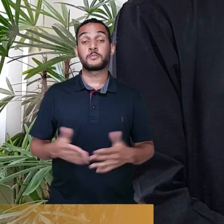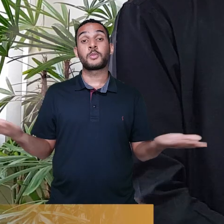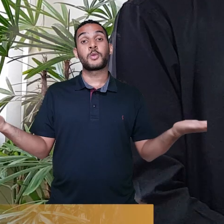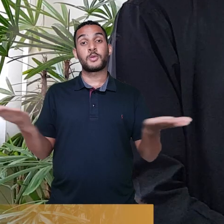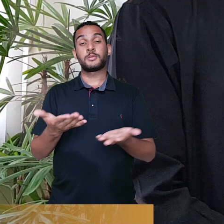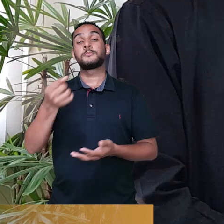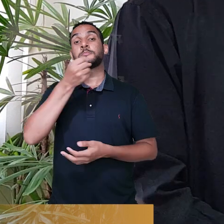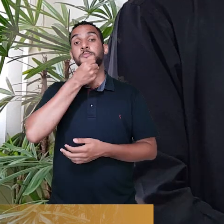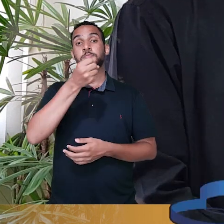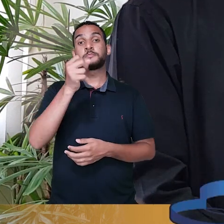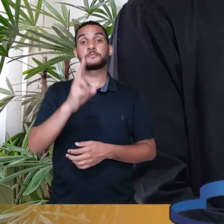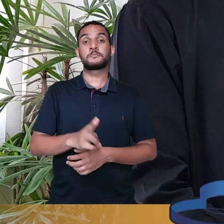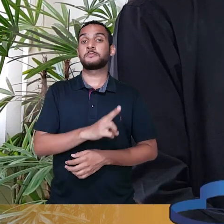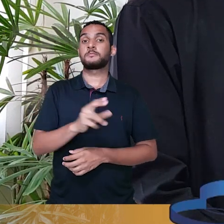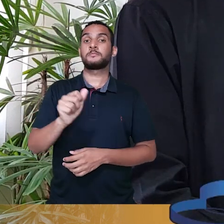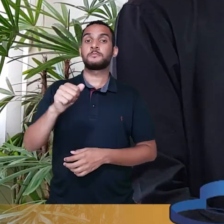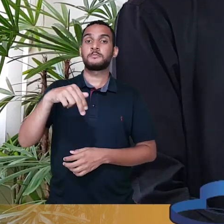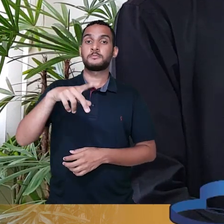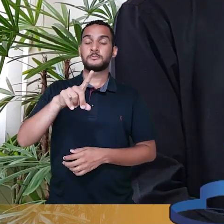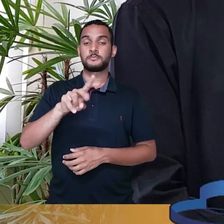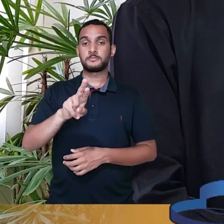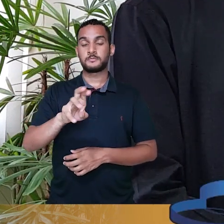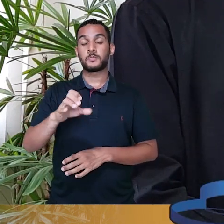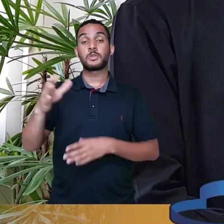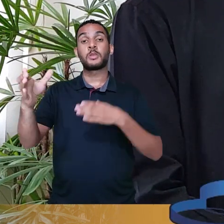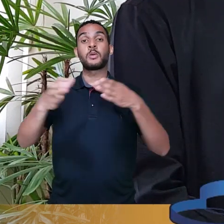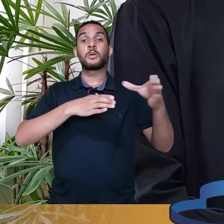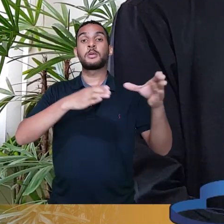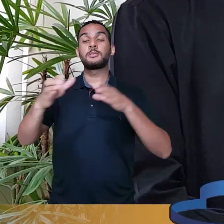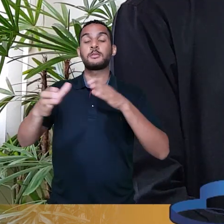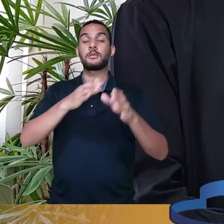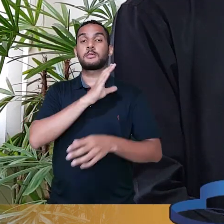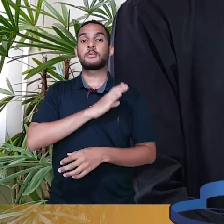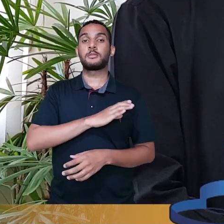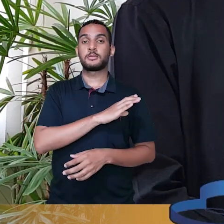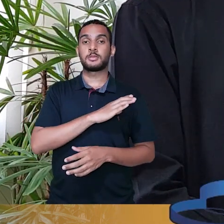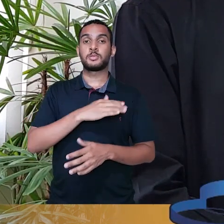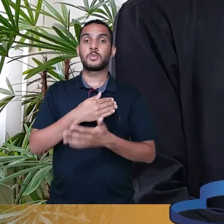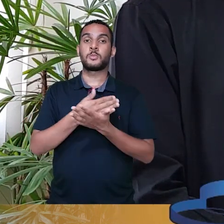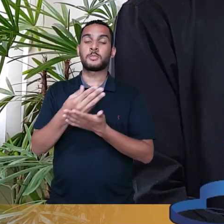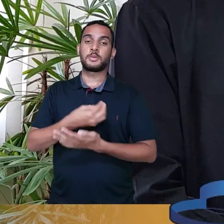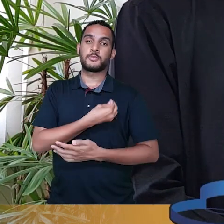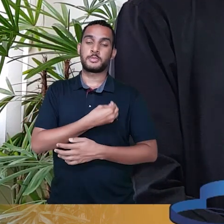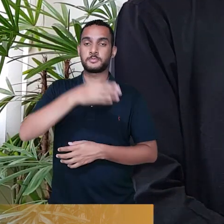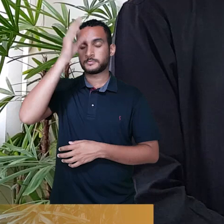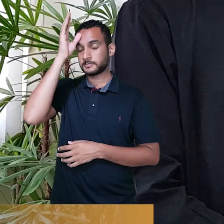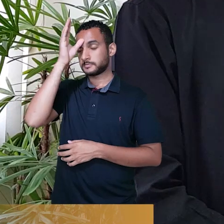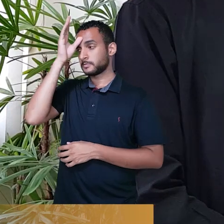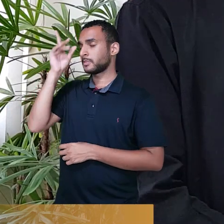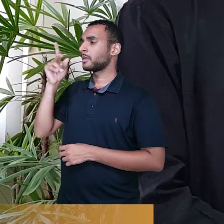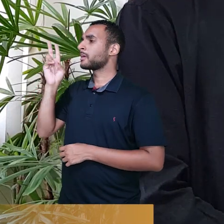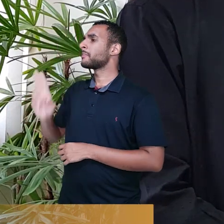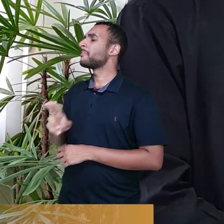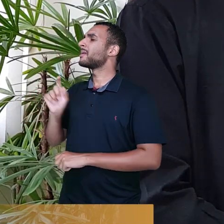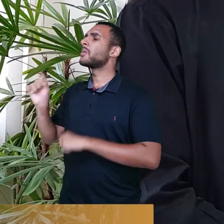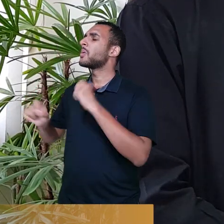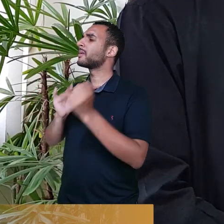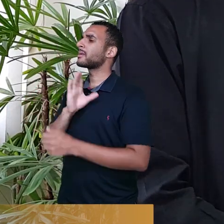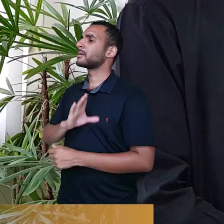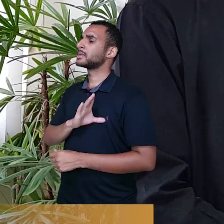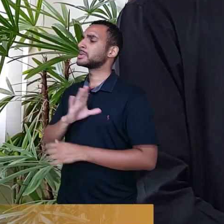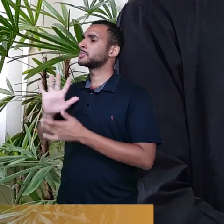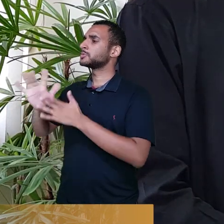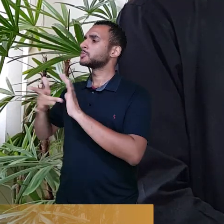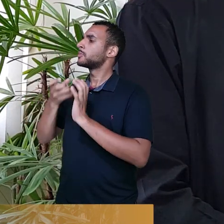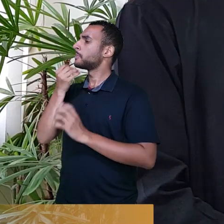hoje vamos conversar o padre andré victor secundino coordenador da catequese iniciação cristã quadro que é o método